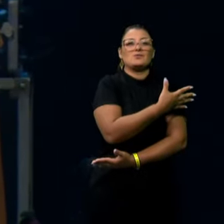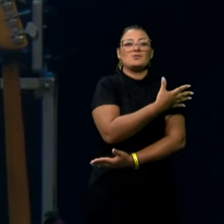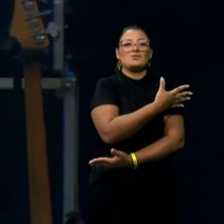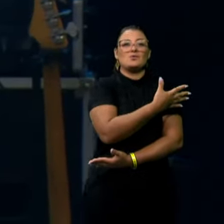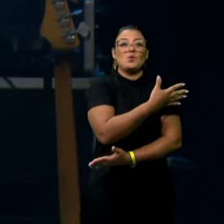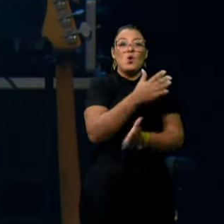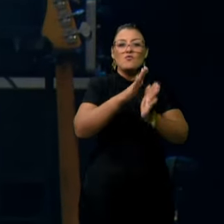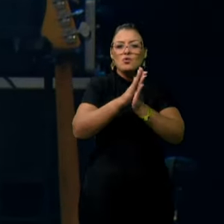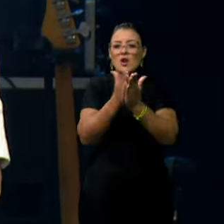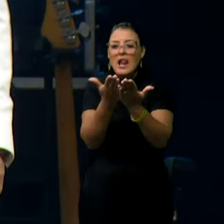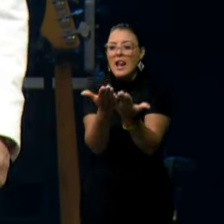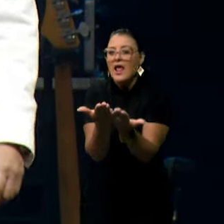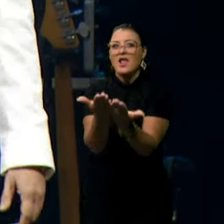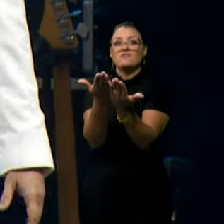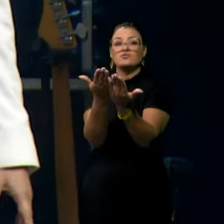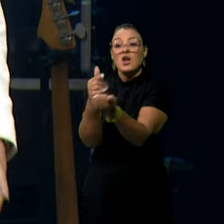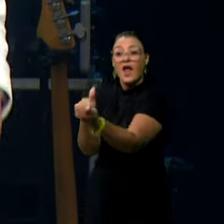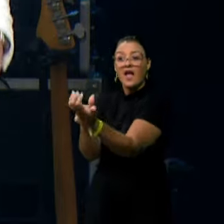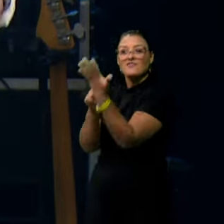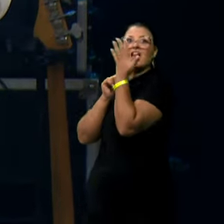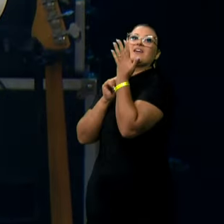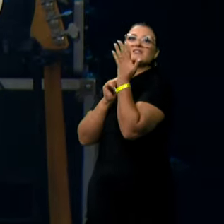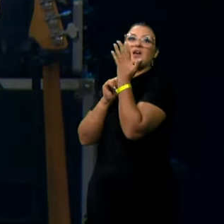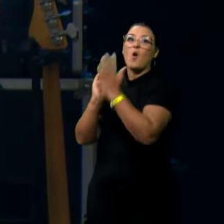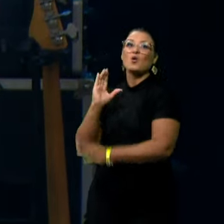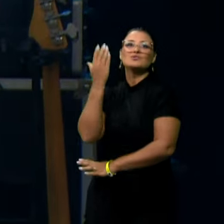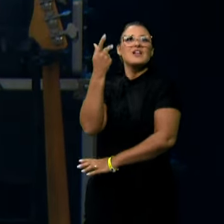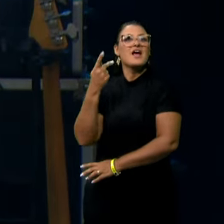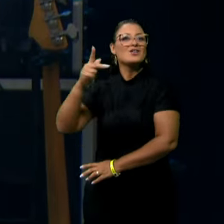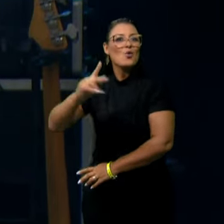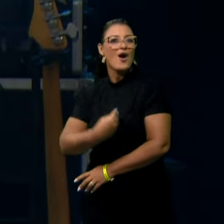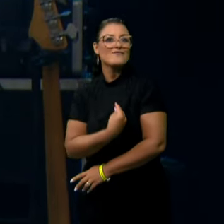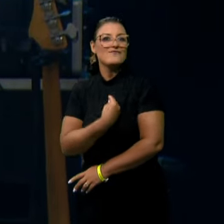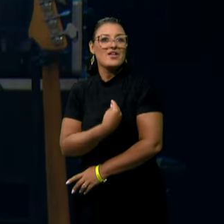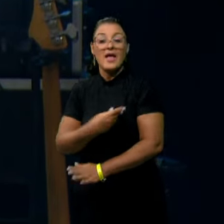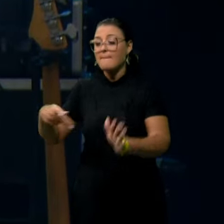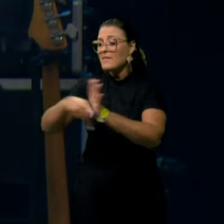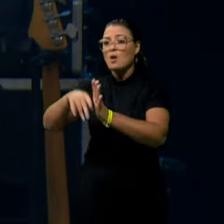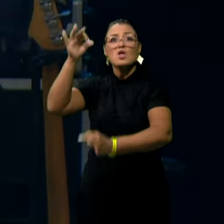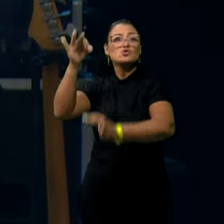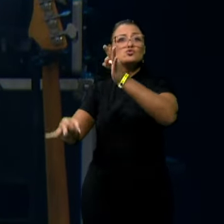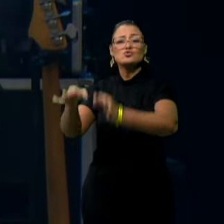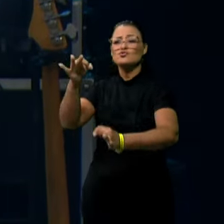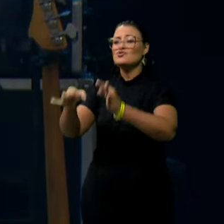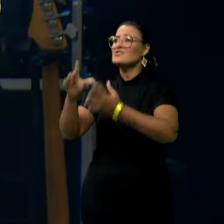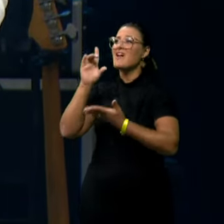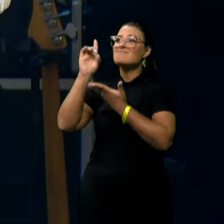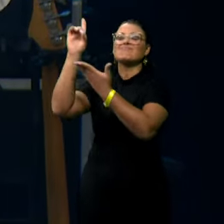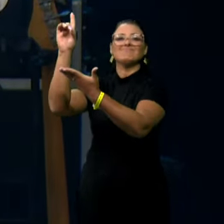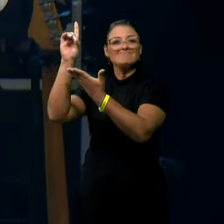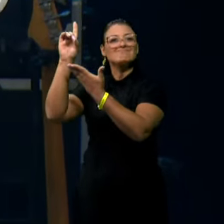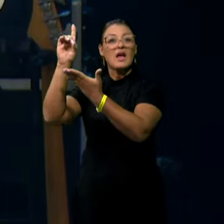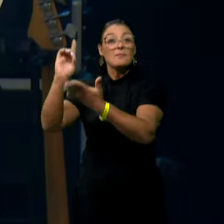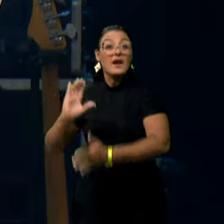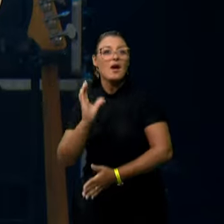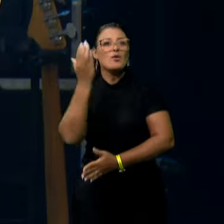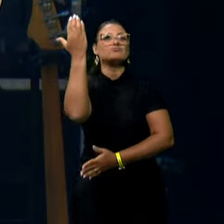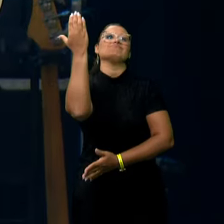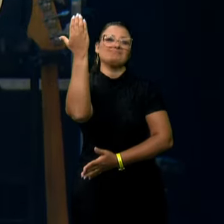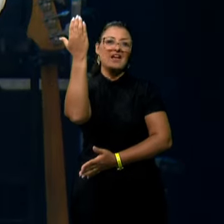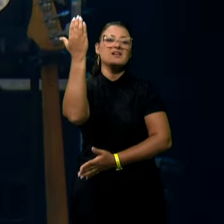se abrirá e é um livro da Justiça do eterno para que se